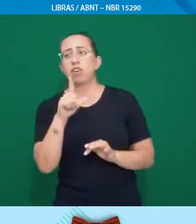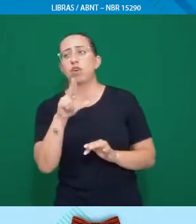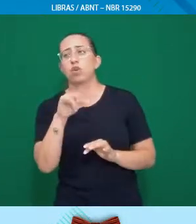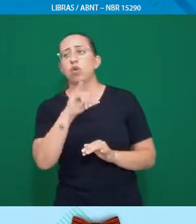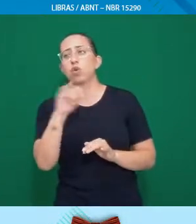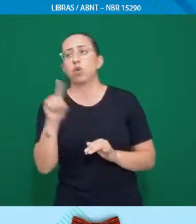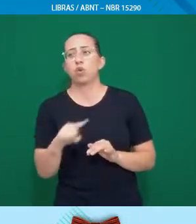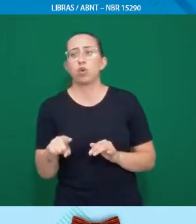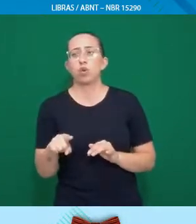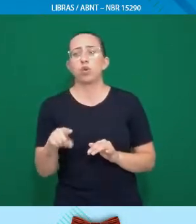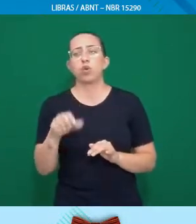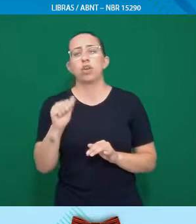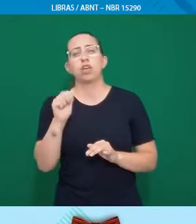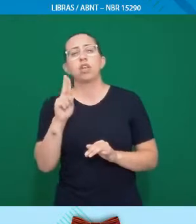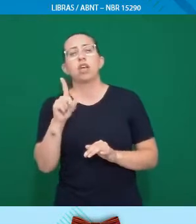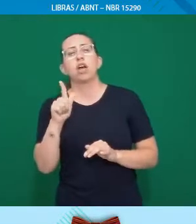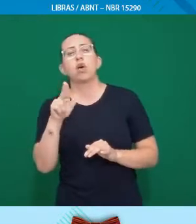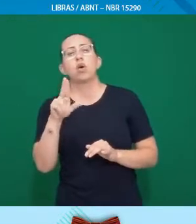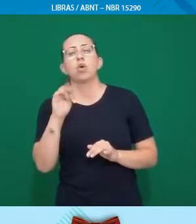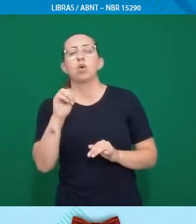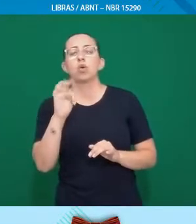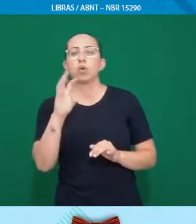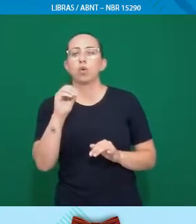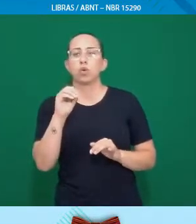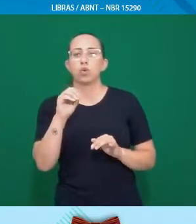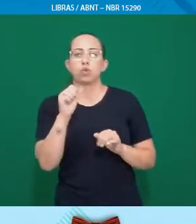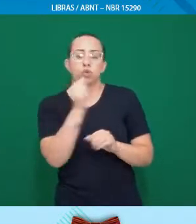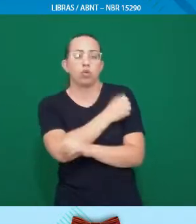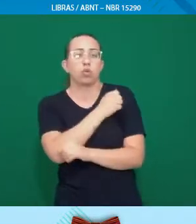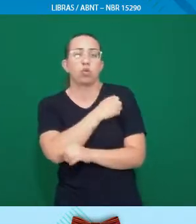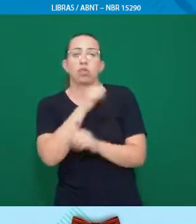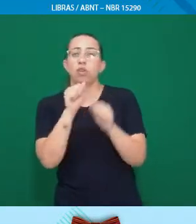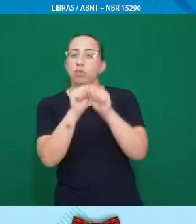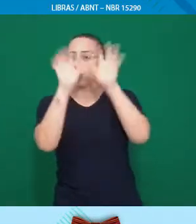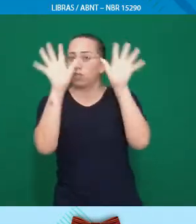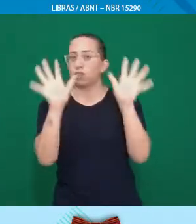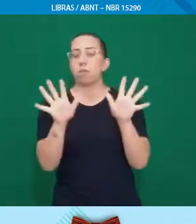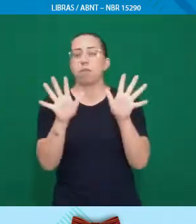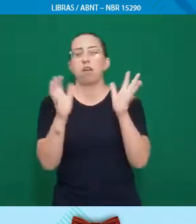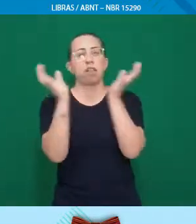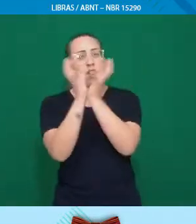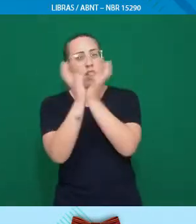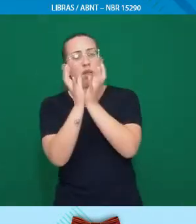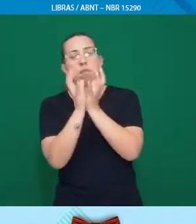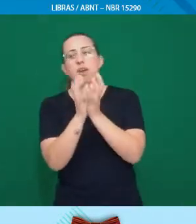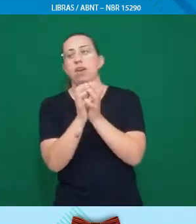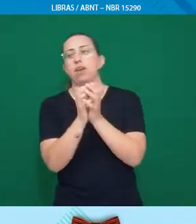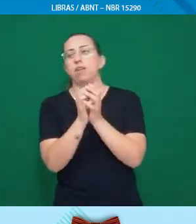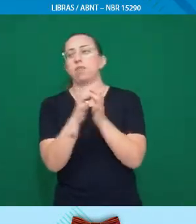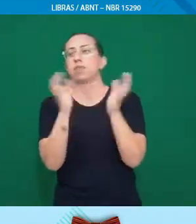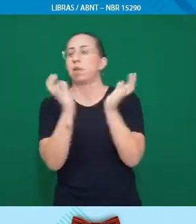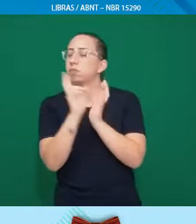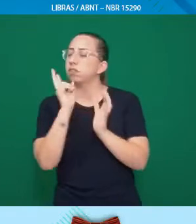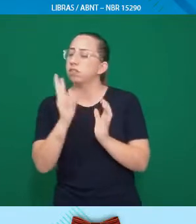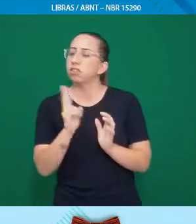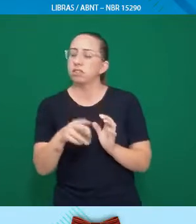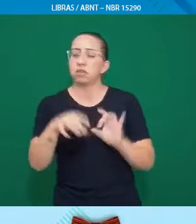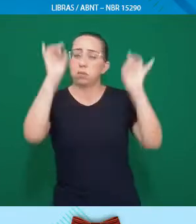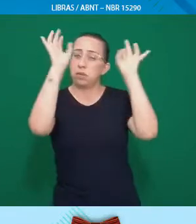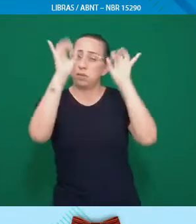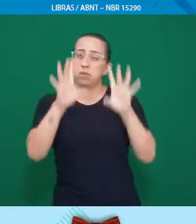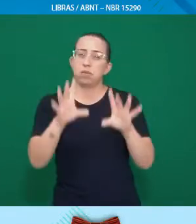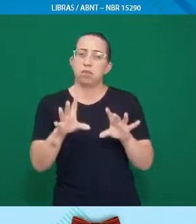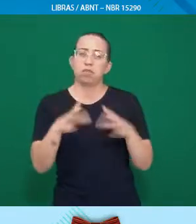os alunos da APAE prestigiando esse momento que a paz sempre foi muito especial se nós não podemos ajudar mais Luiz que